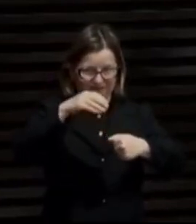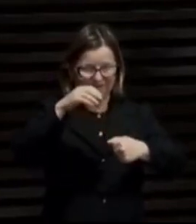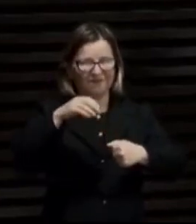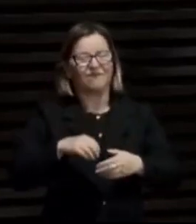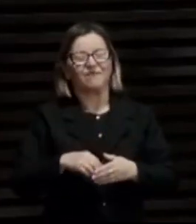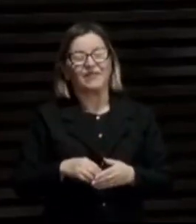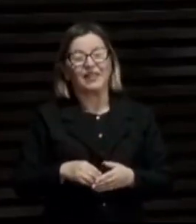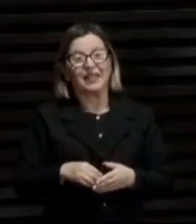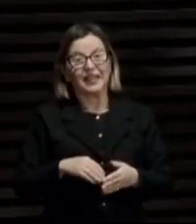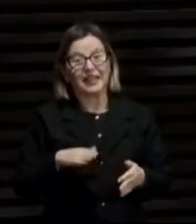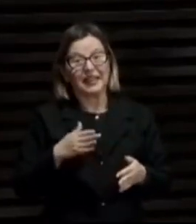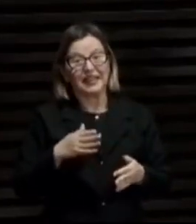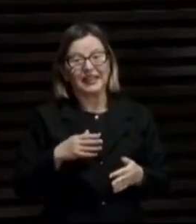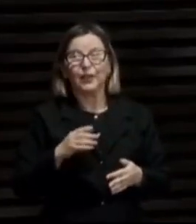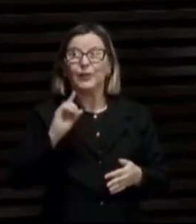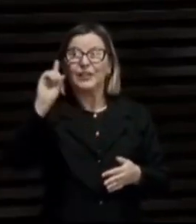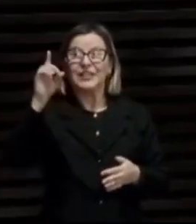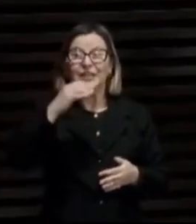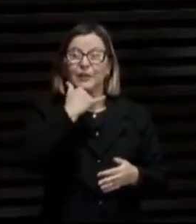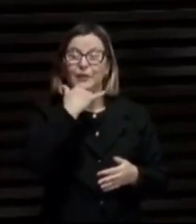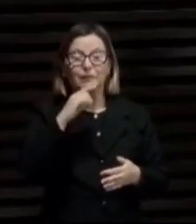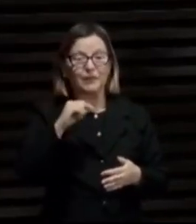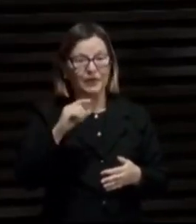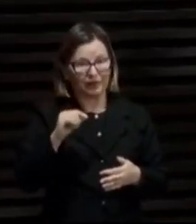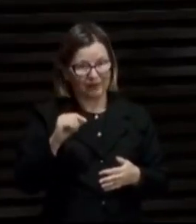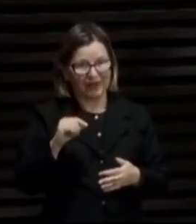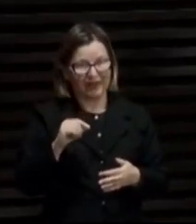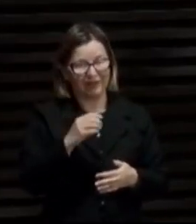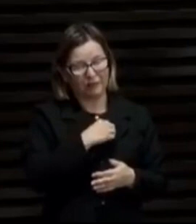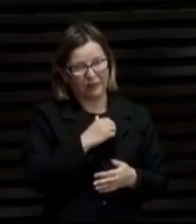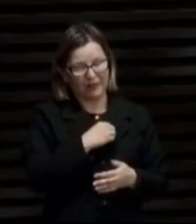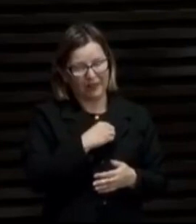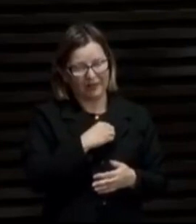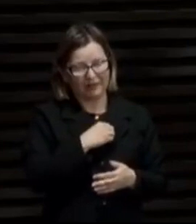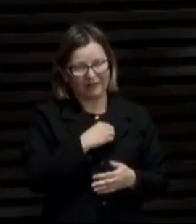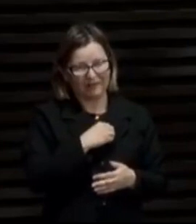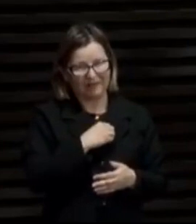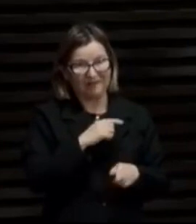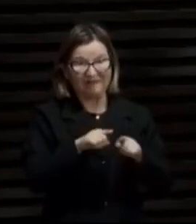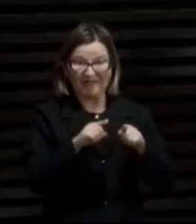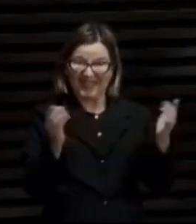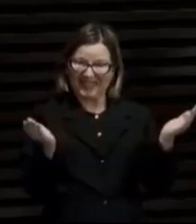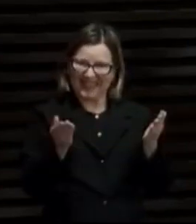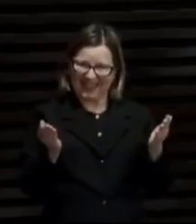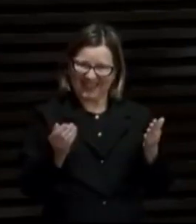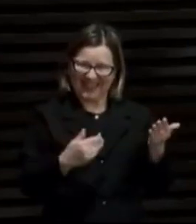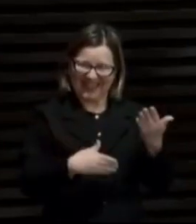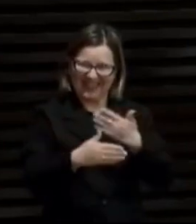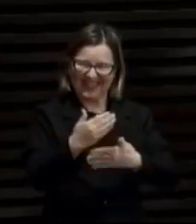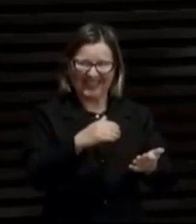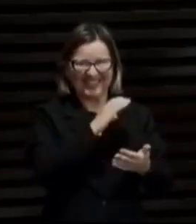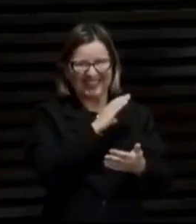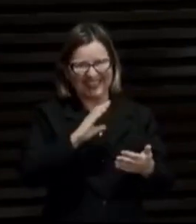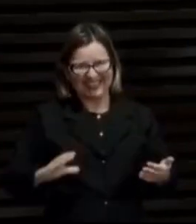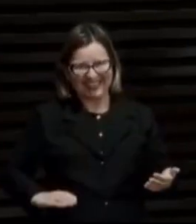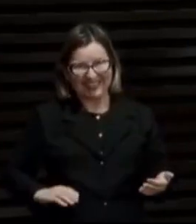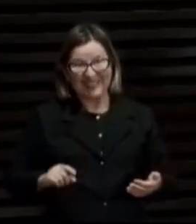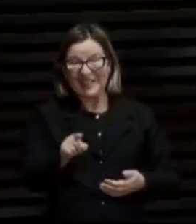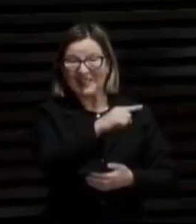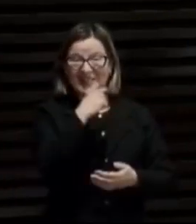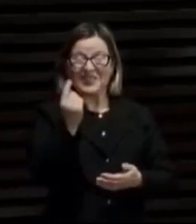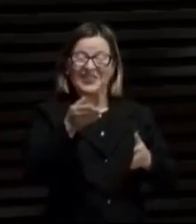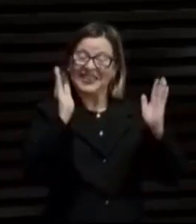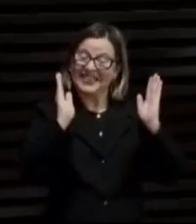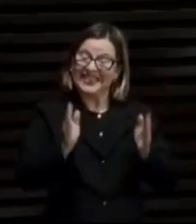era perdoado. Mas isso era da antiga aliança. Agora, por meio de Cristo, nós estamos perdoados de todo